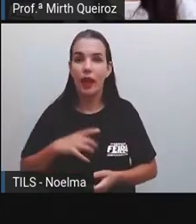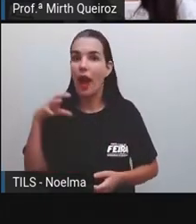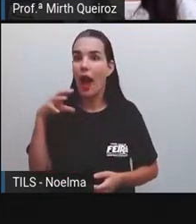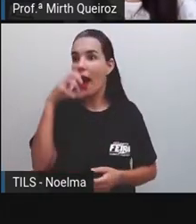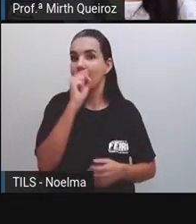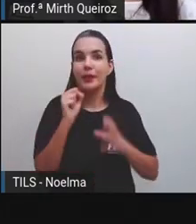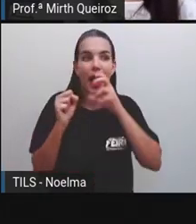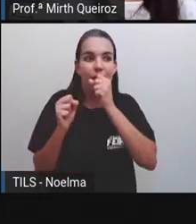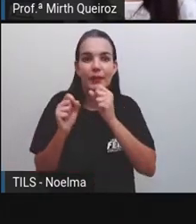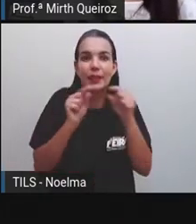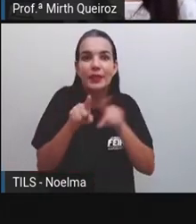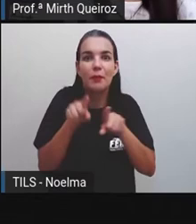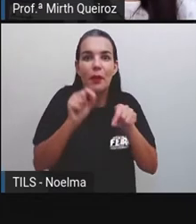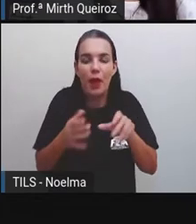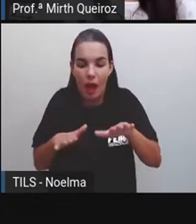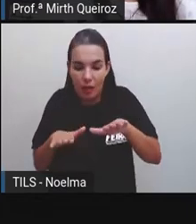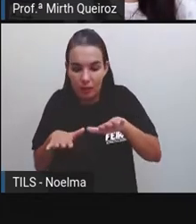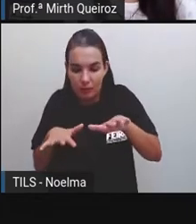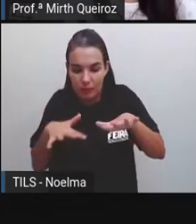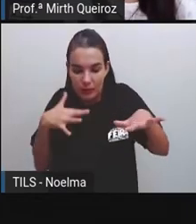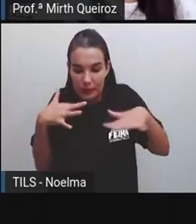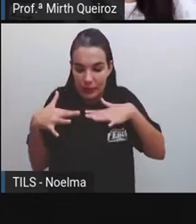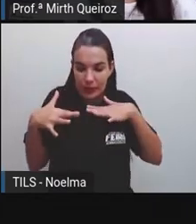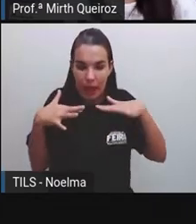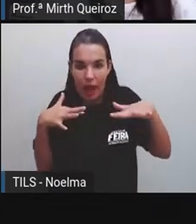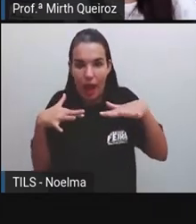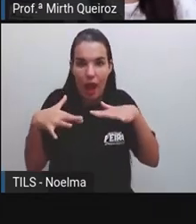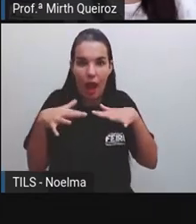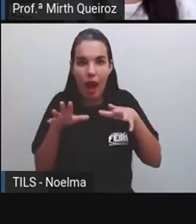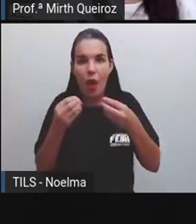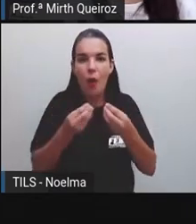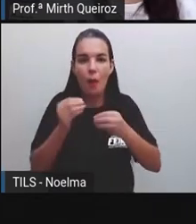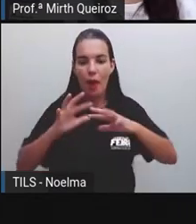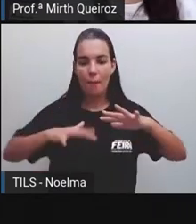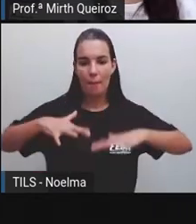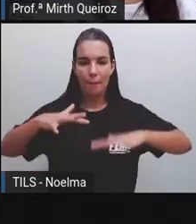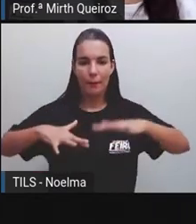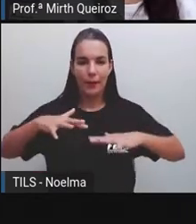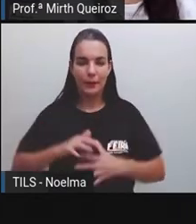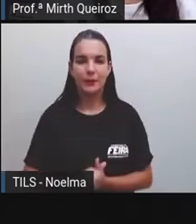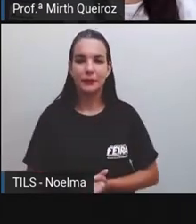agilidade e a coordenação motora, certo?